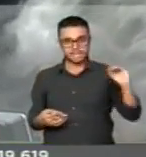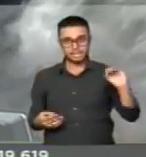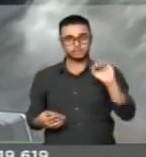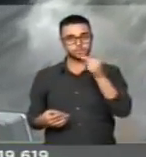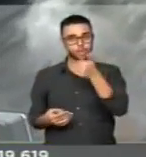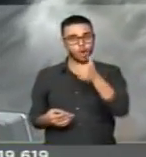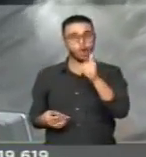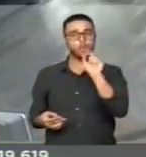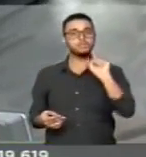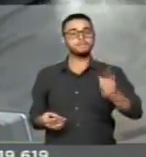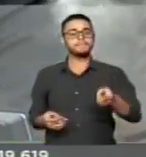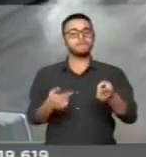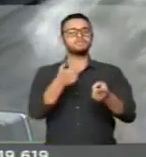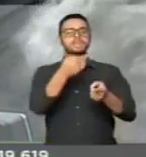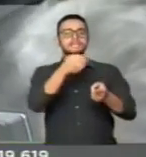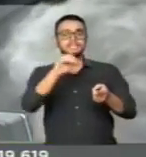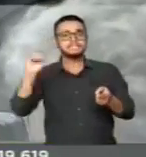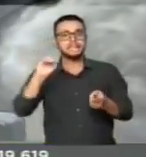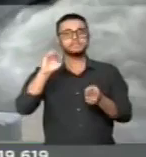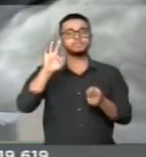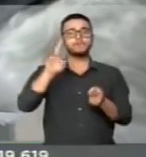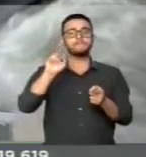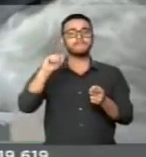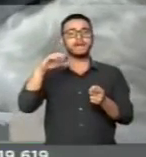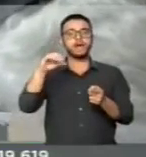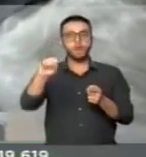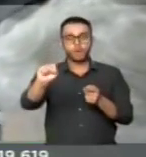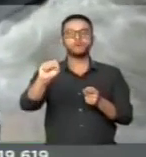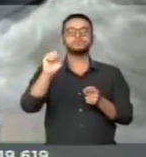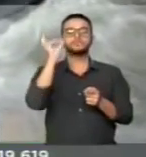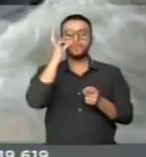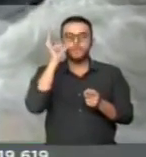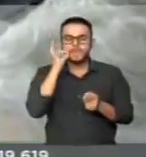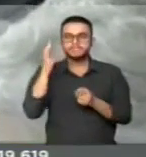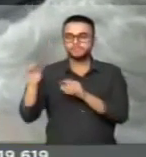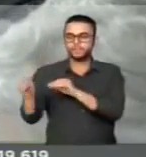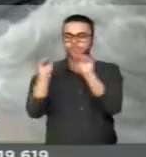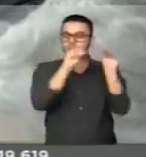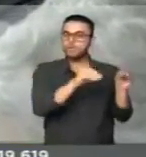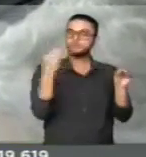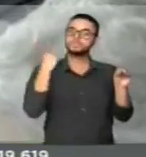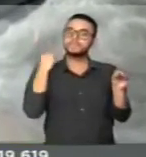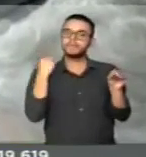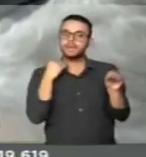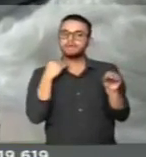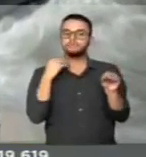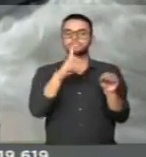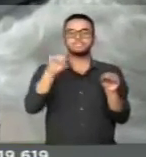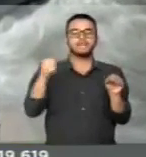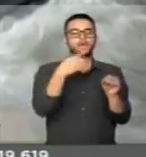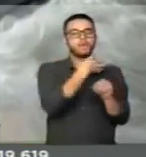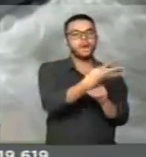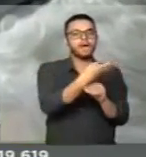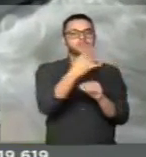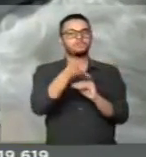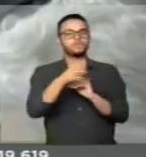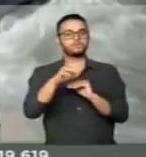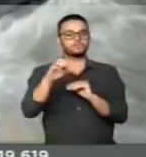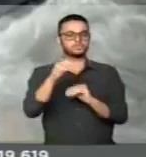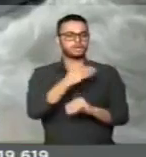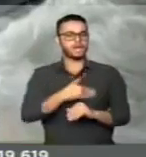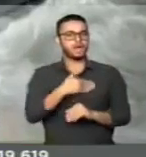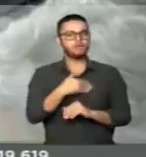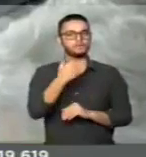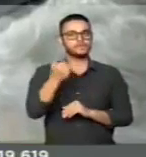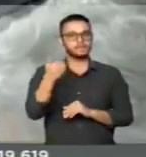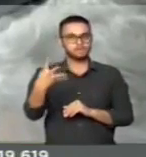1.311.700 francos suíços são transferidos da Orion para a conta Netherton. Em 4/8/14, a conta Netherton